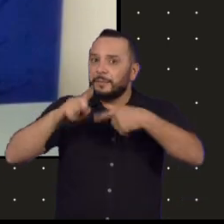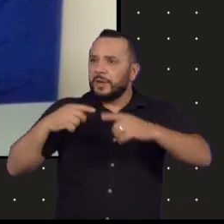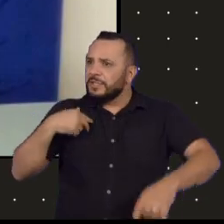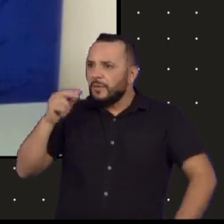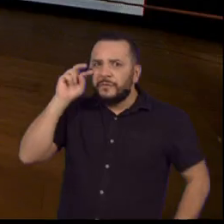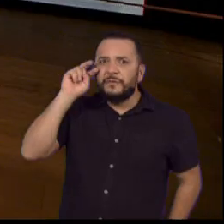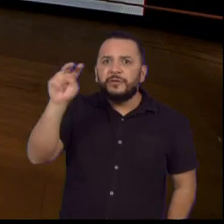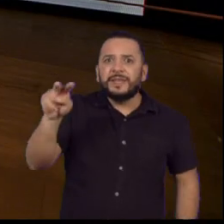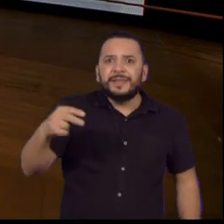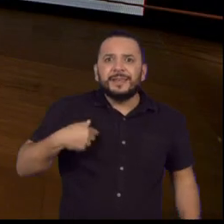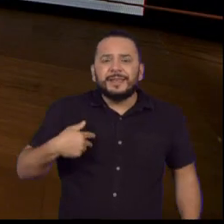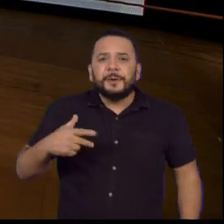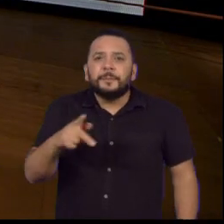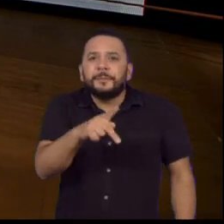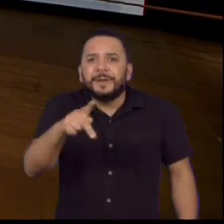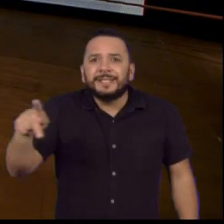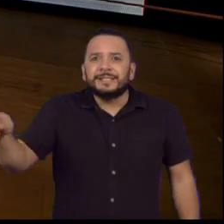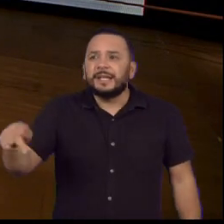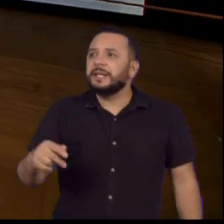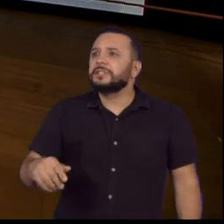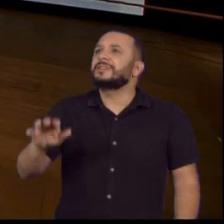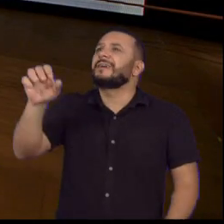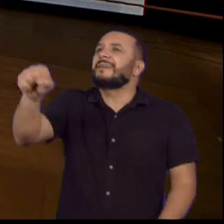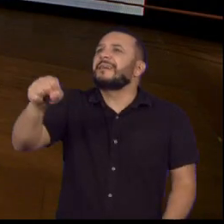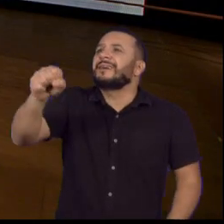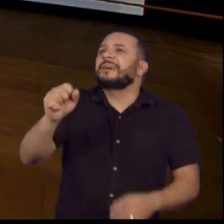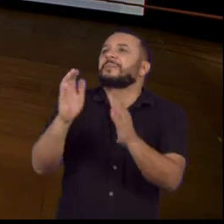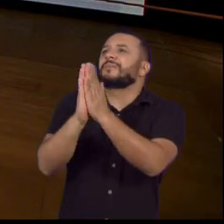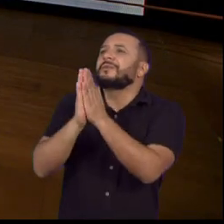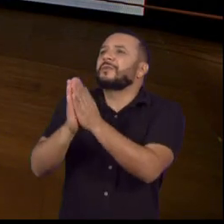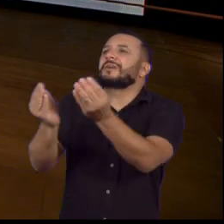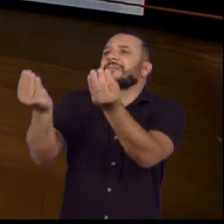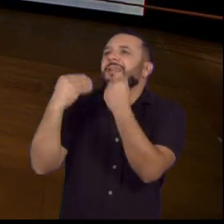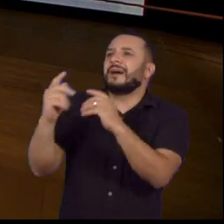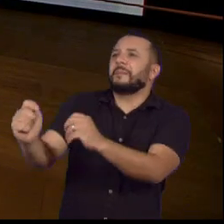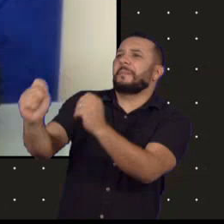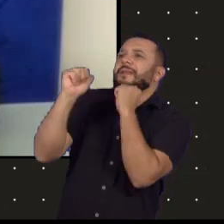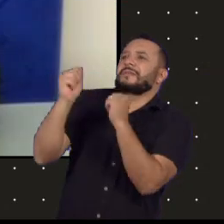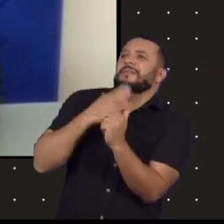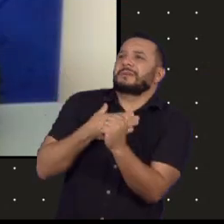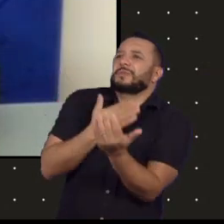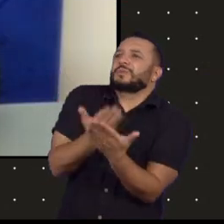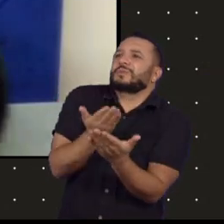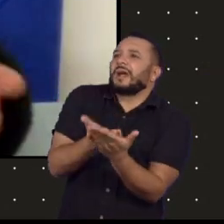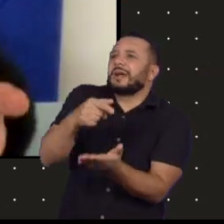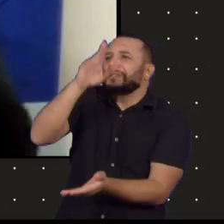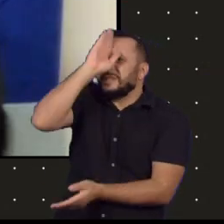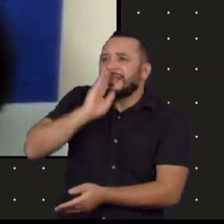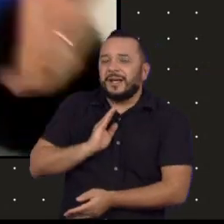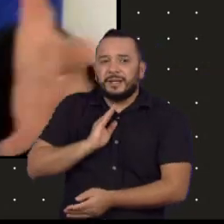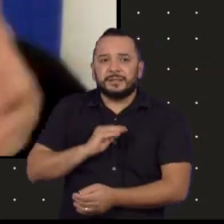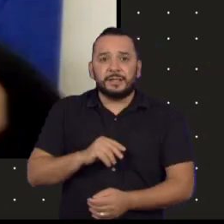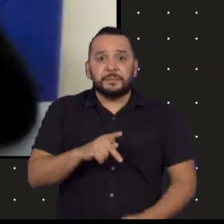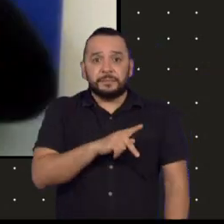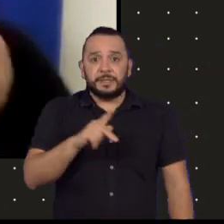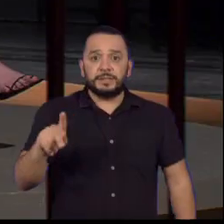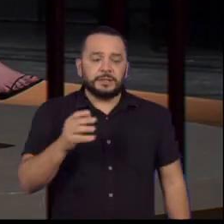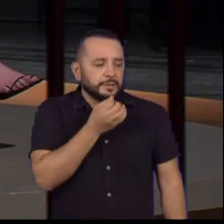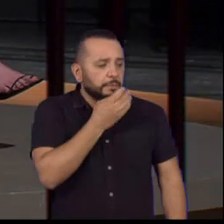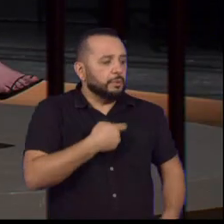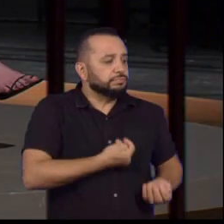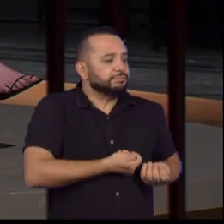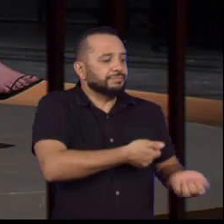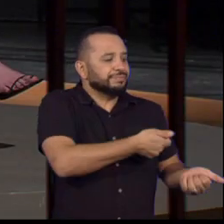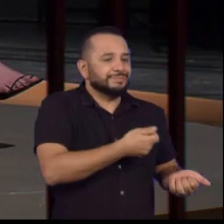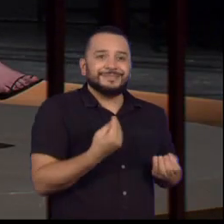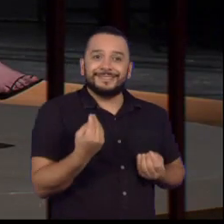uma criança pedindo uma bolsa, obviamente, ele deu. Eu acho que ficou com pena. Então, eu ganhei essa bolsa